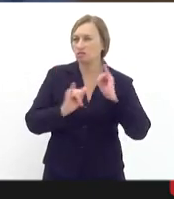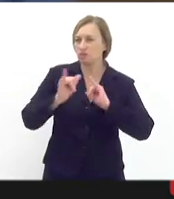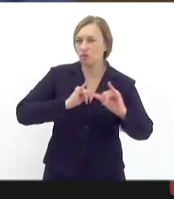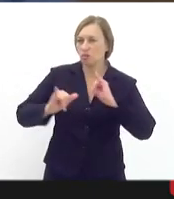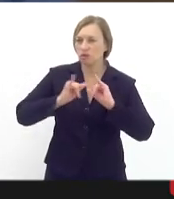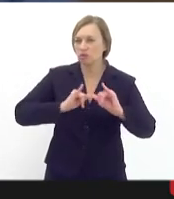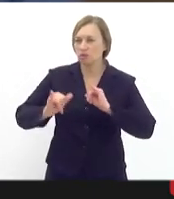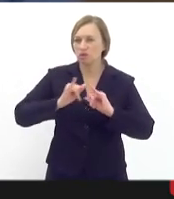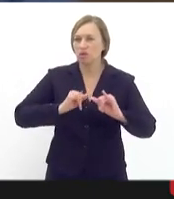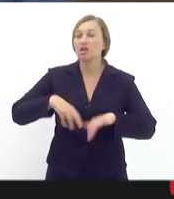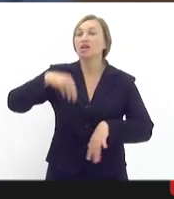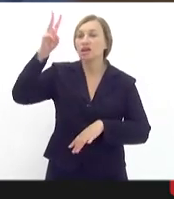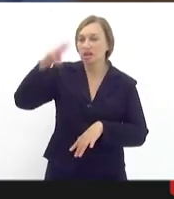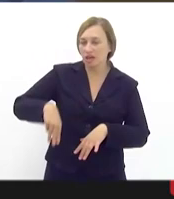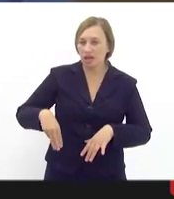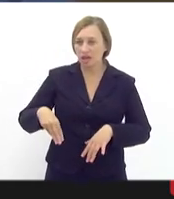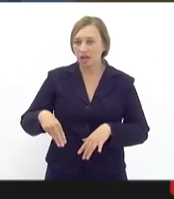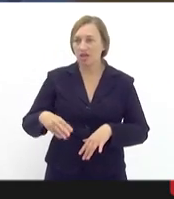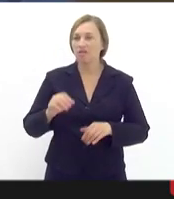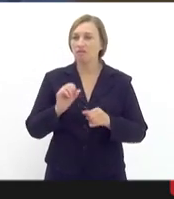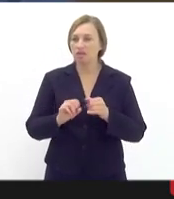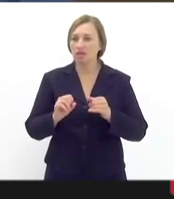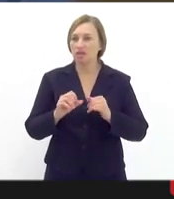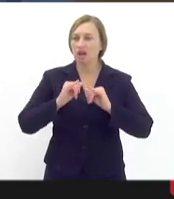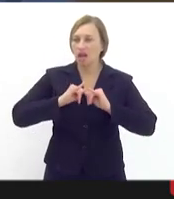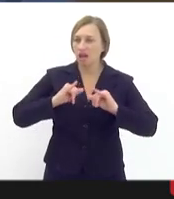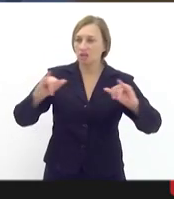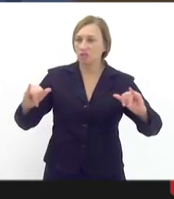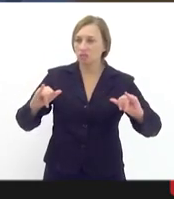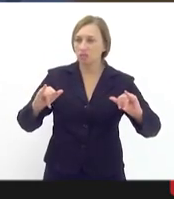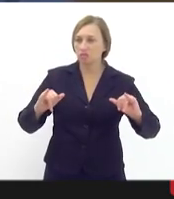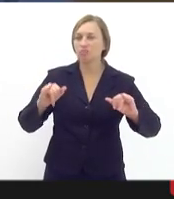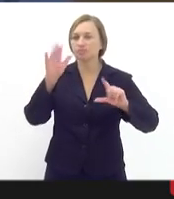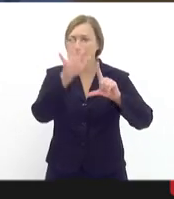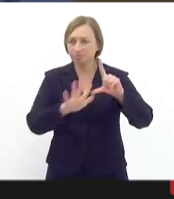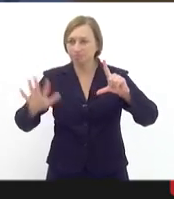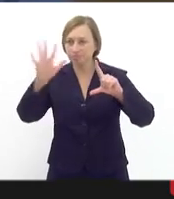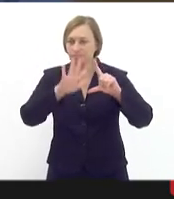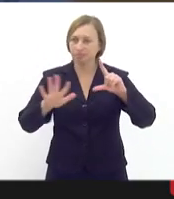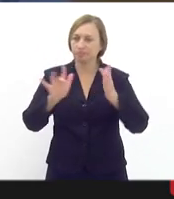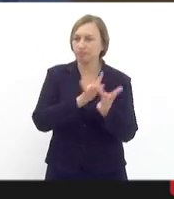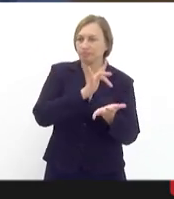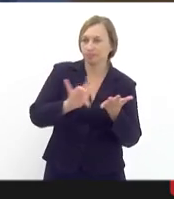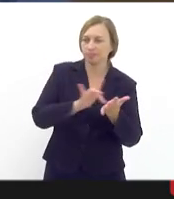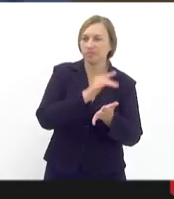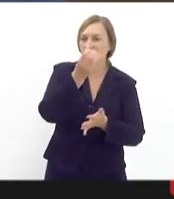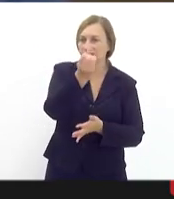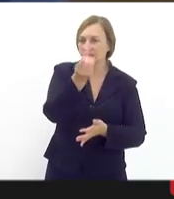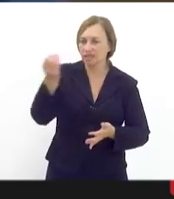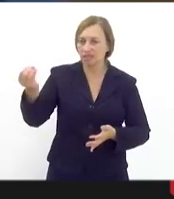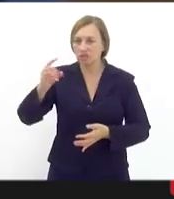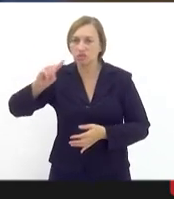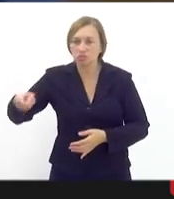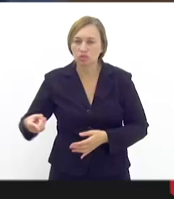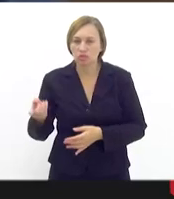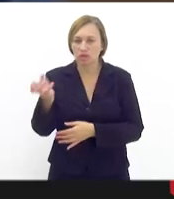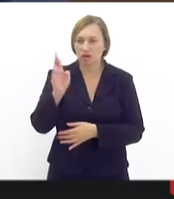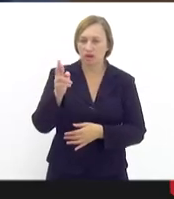fez anúncio em plataformas digitais sabe o tamanho que é R$600 mil em anúncios